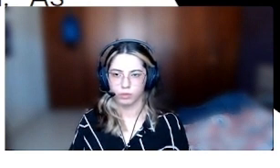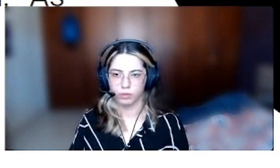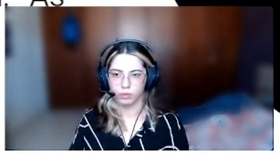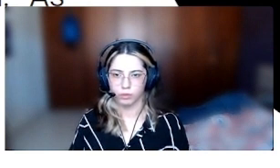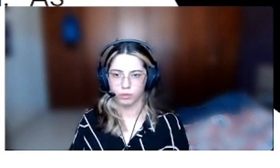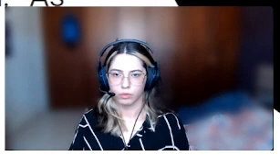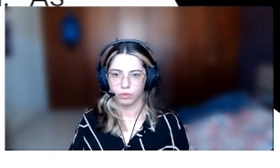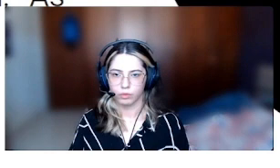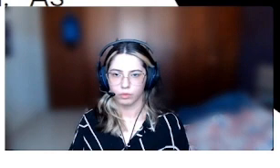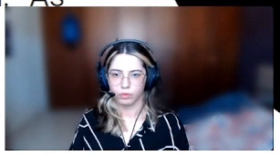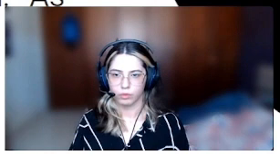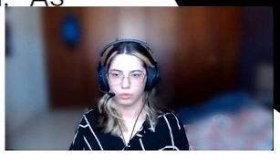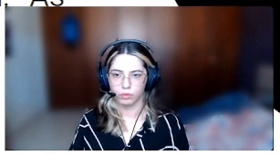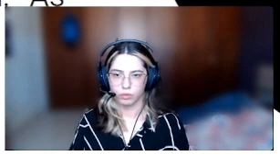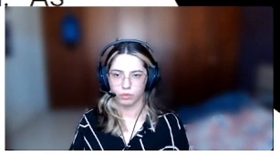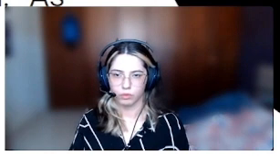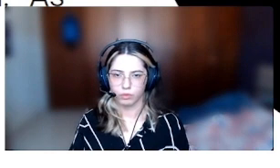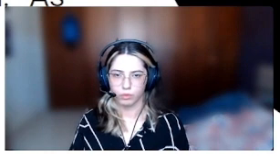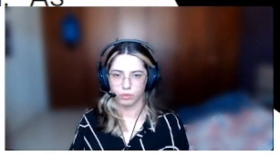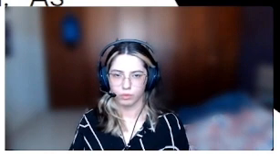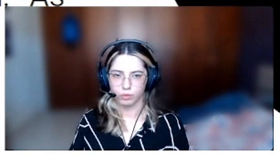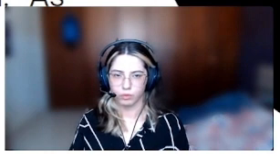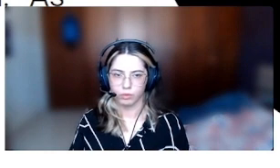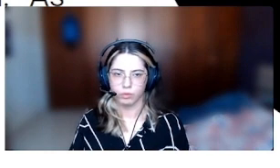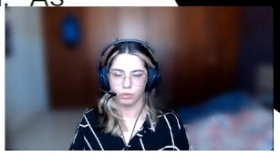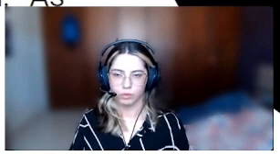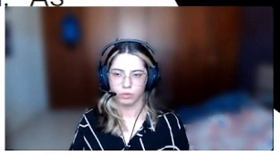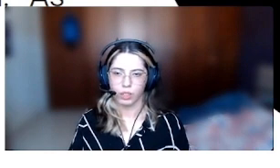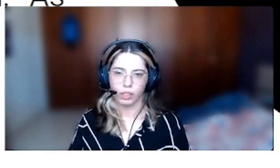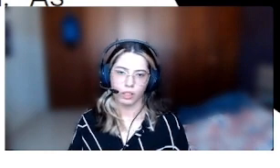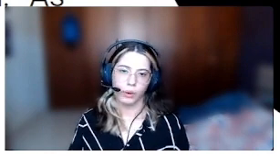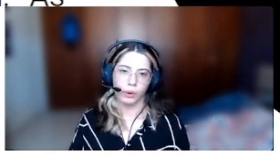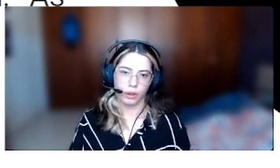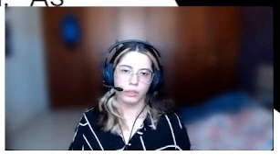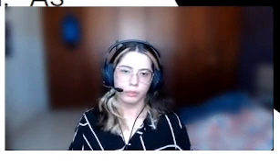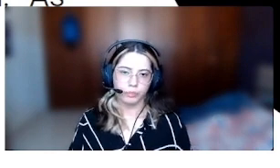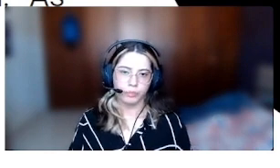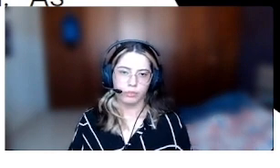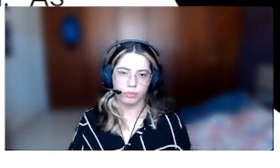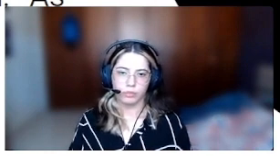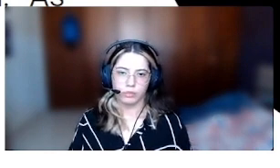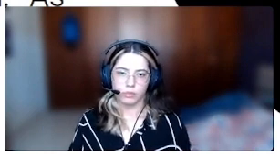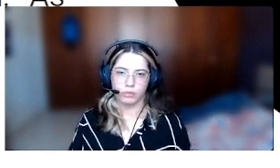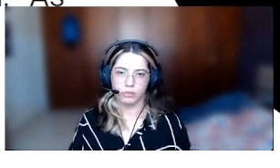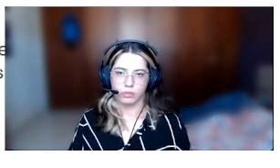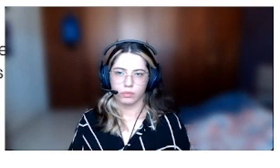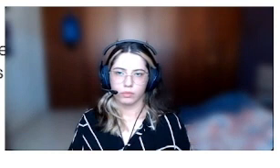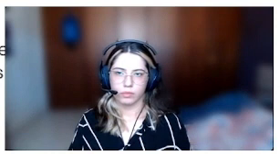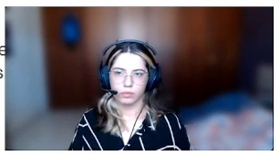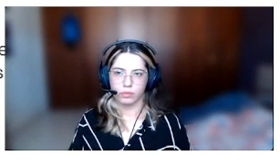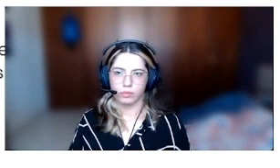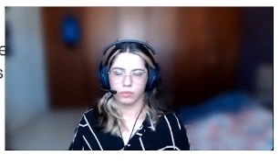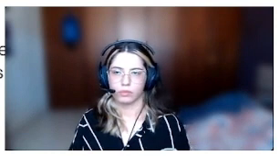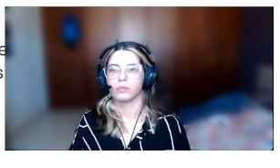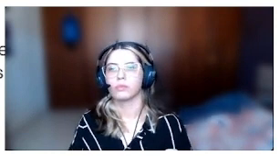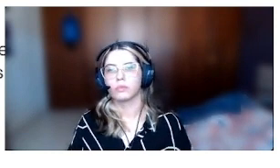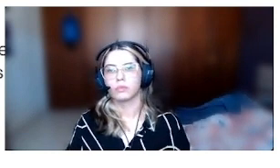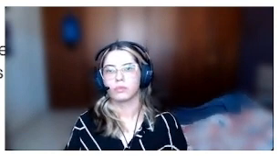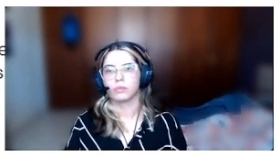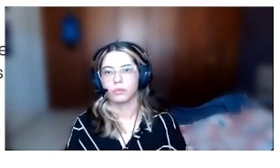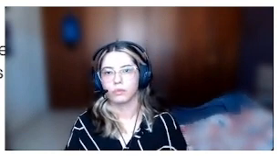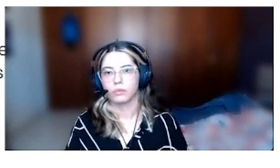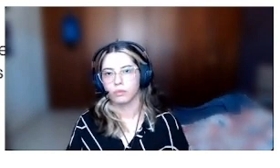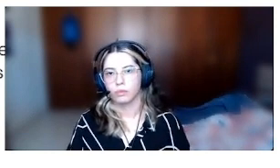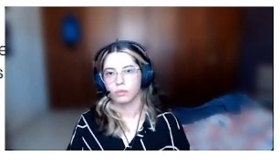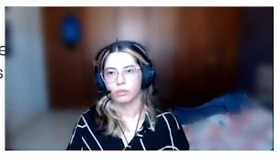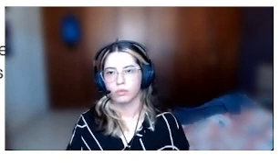e depois elas foram prensadas. E aí as dimensões finais delas foram 6 por 12 por 40 centímetros. A terceira etapa foi o ensaio